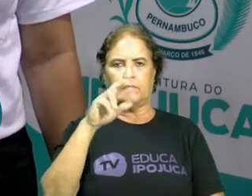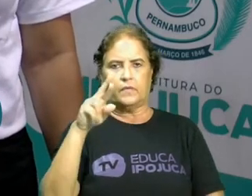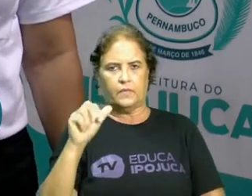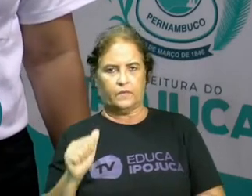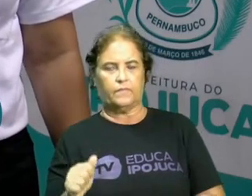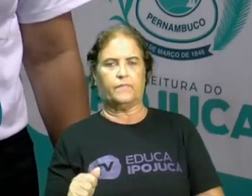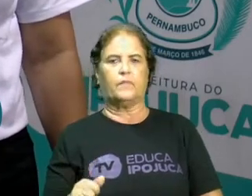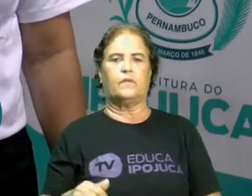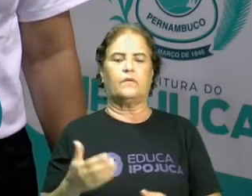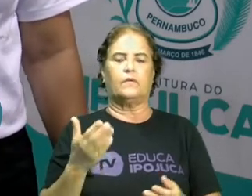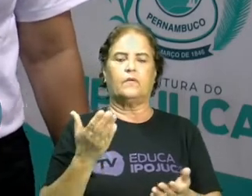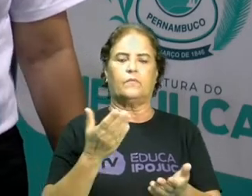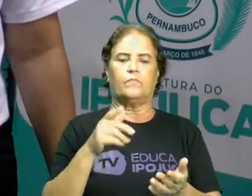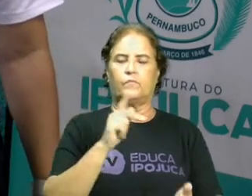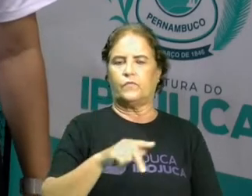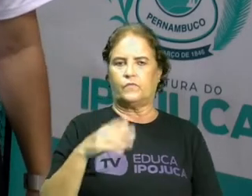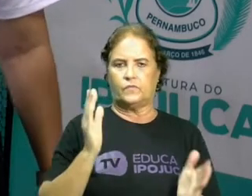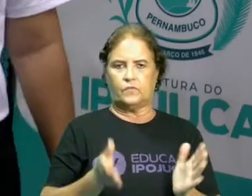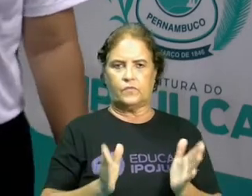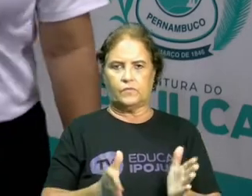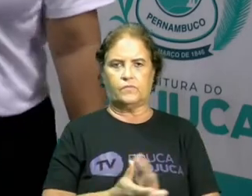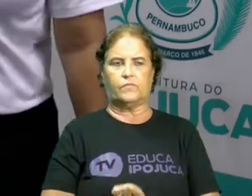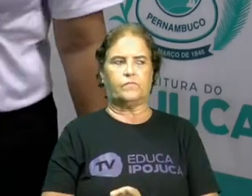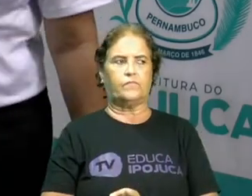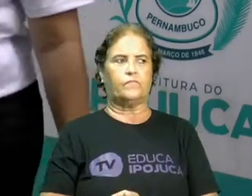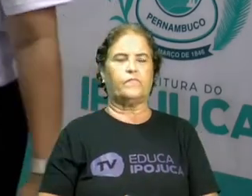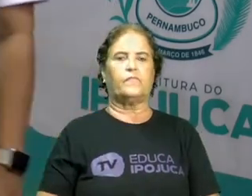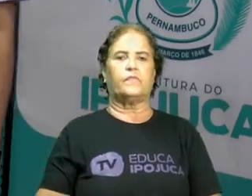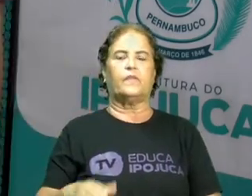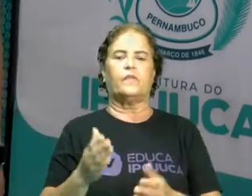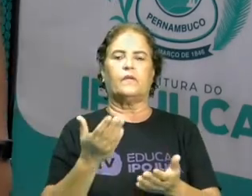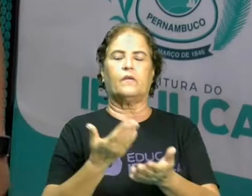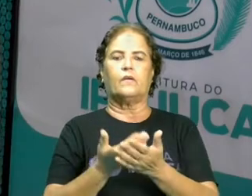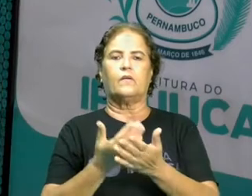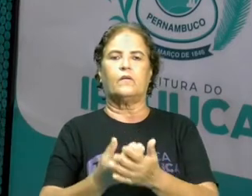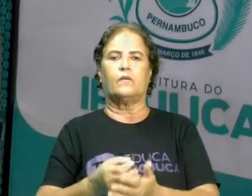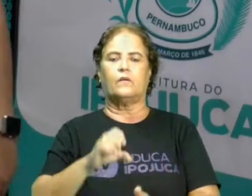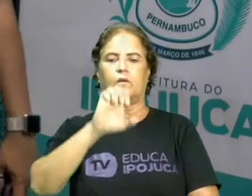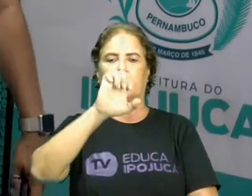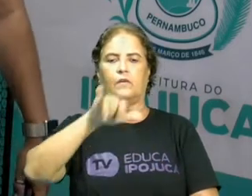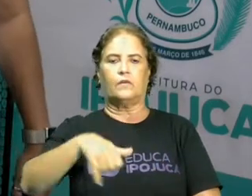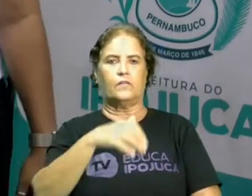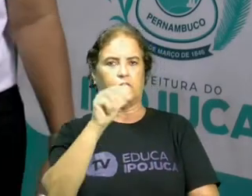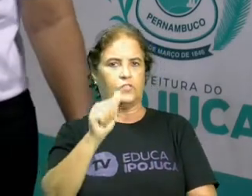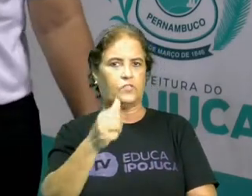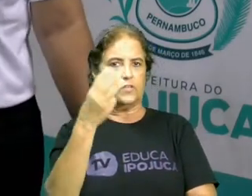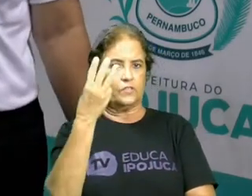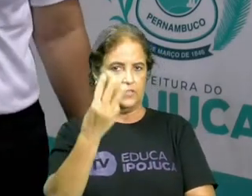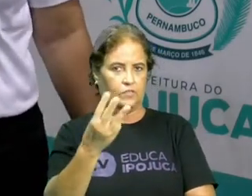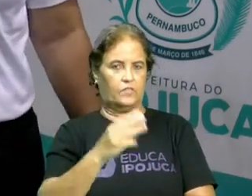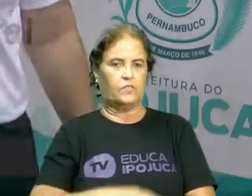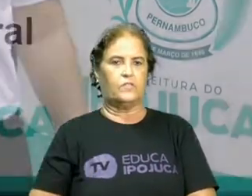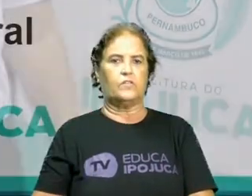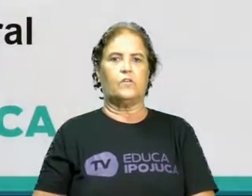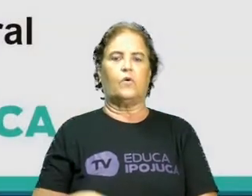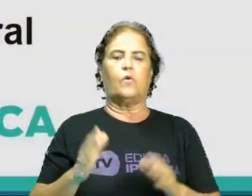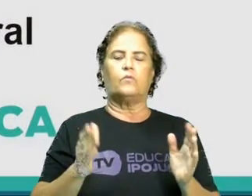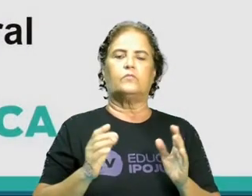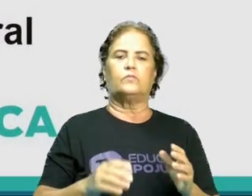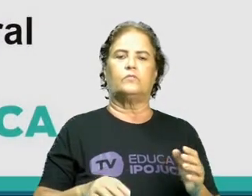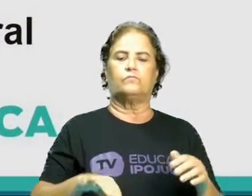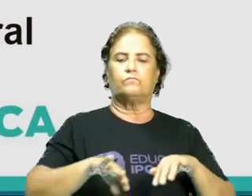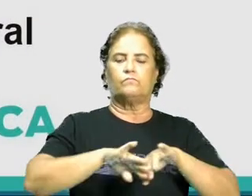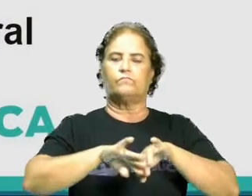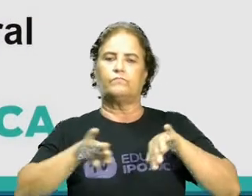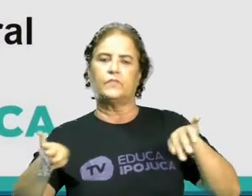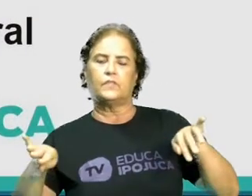professora de vocês de hoje. Nossa aula hoje vai para o nosso EJA 3 e hoje a gente vai falar sobre as separações